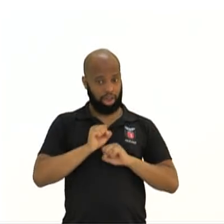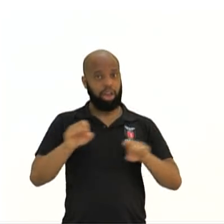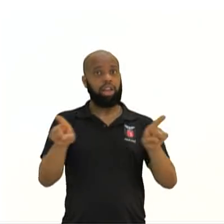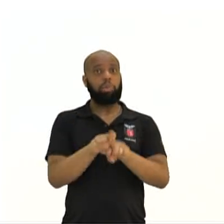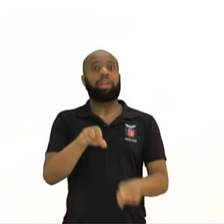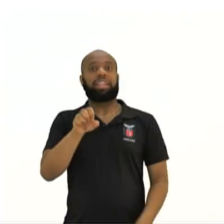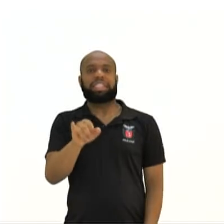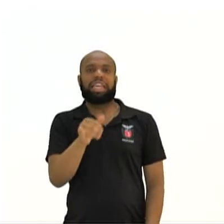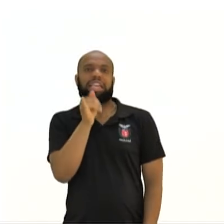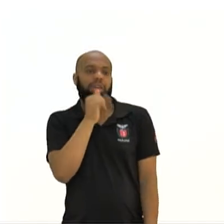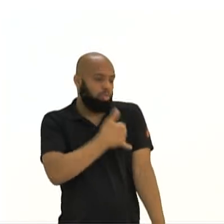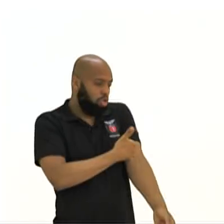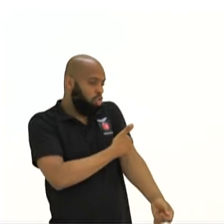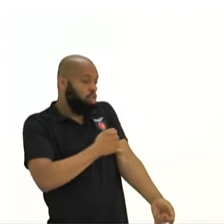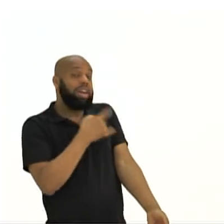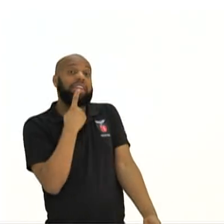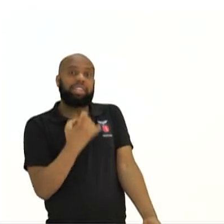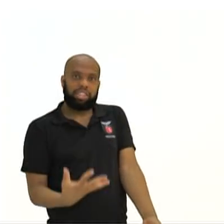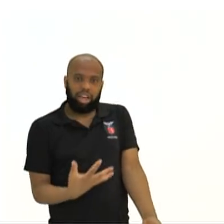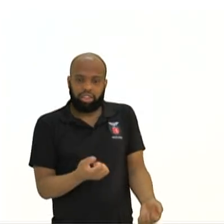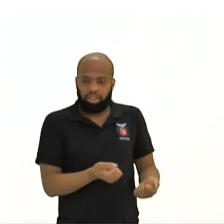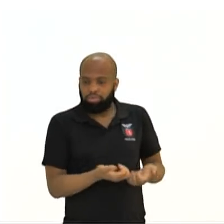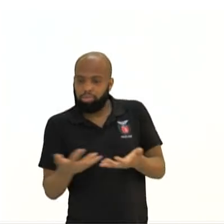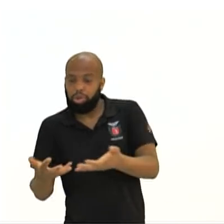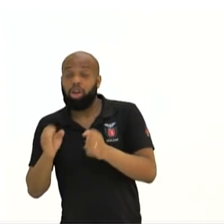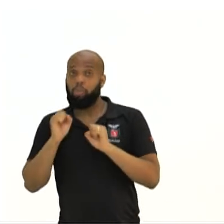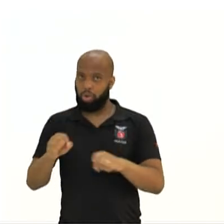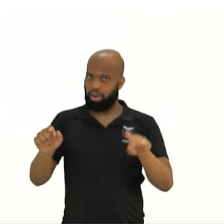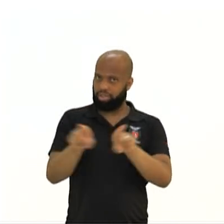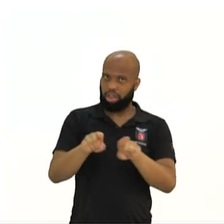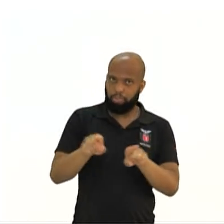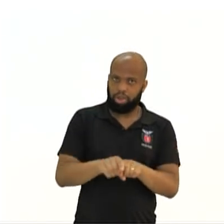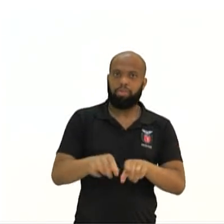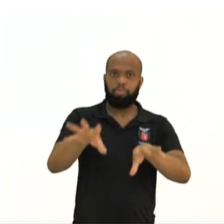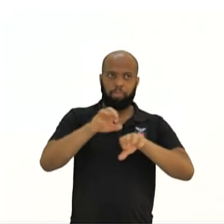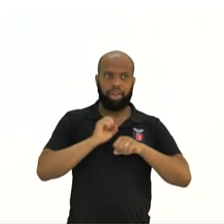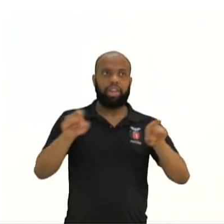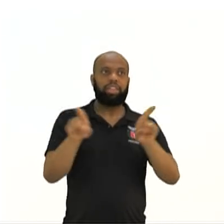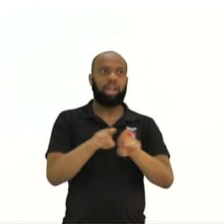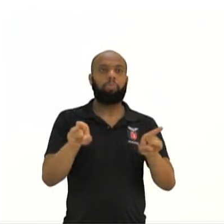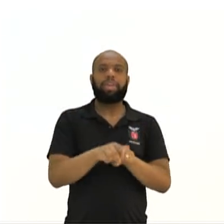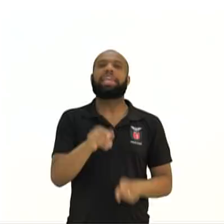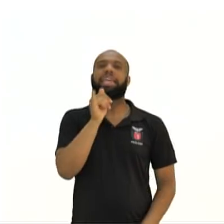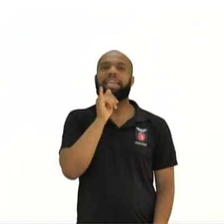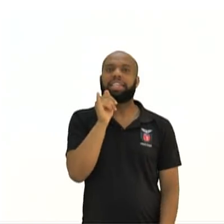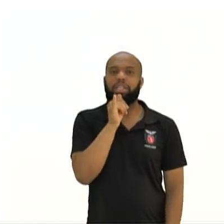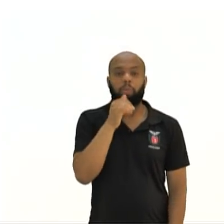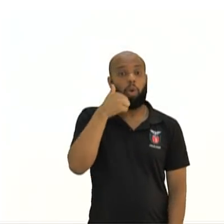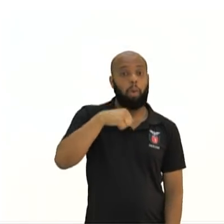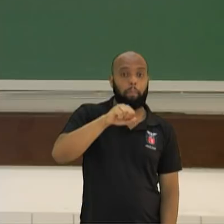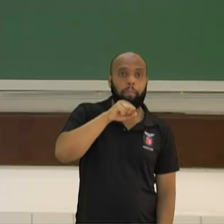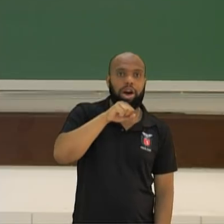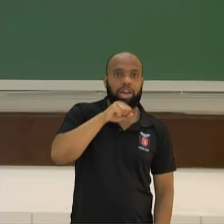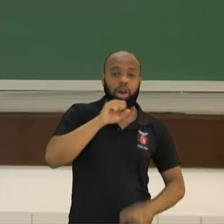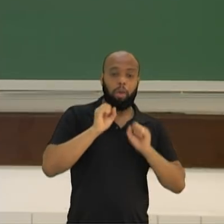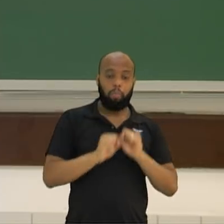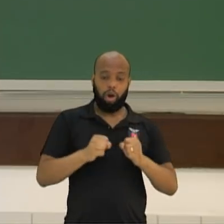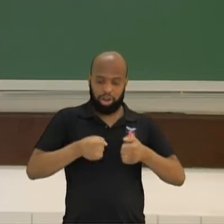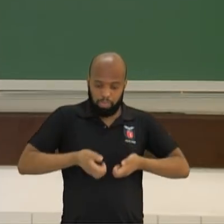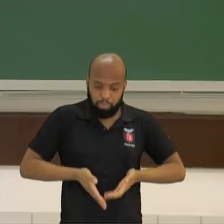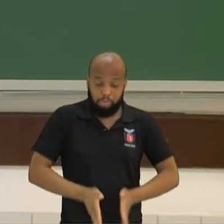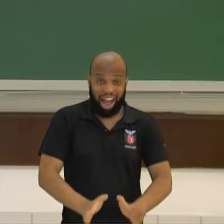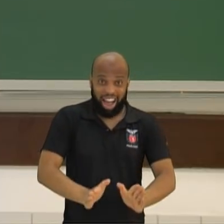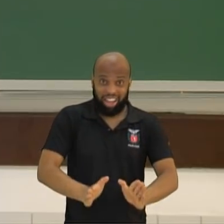transfusão sanguínea também, sem o devido cuidado, né? E até mesmo de mãe para filho, tá? Então, pode acontecer durante